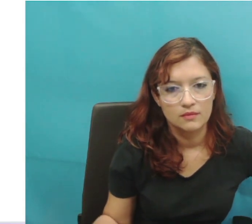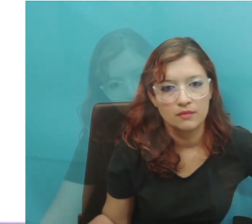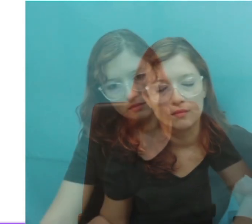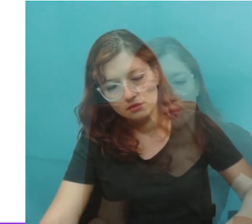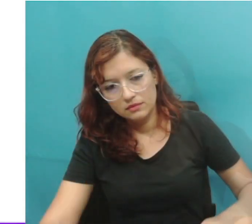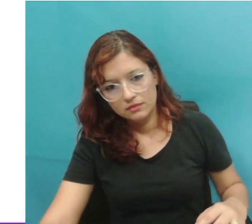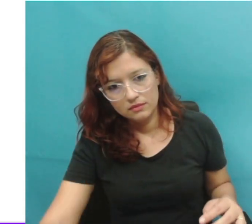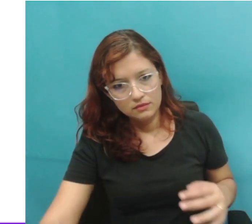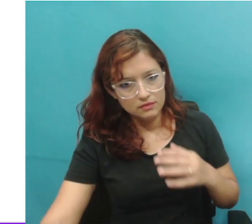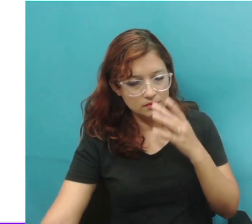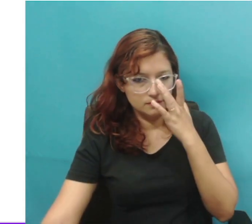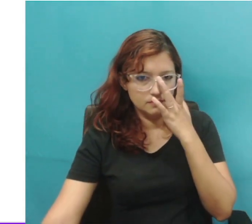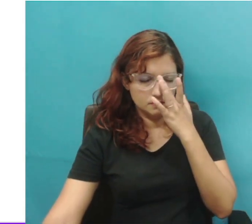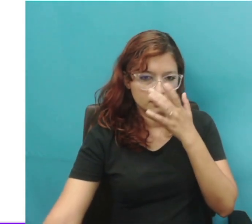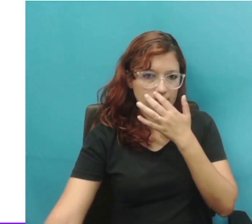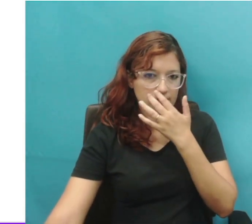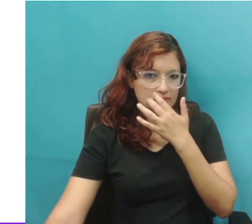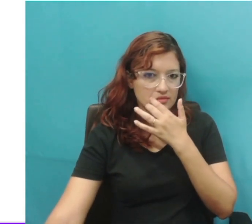deste.